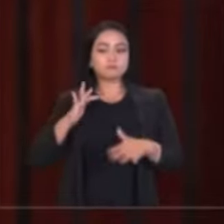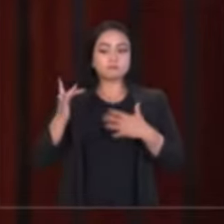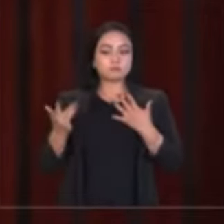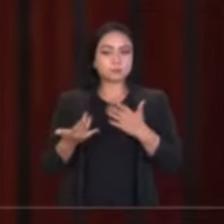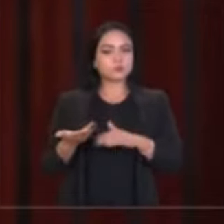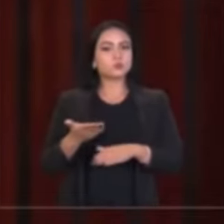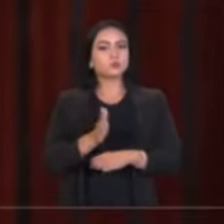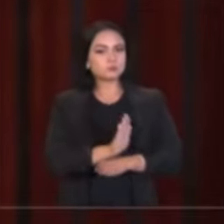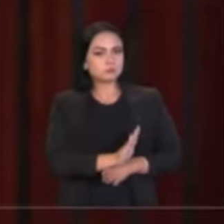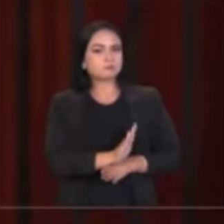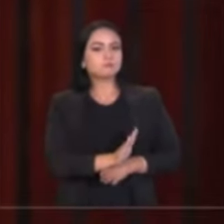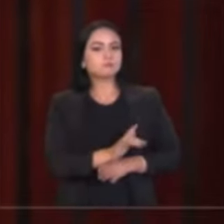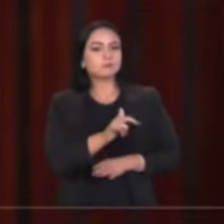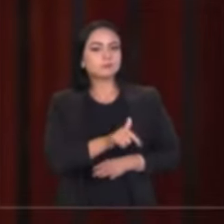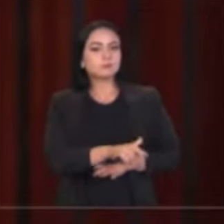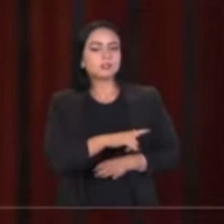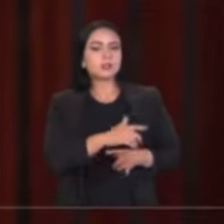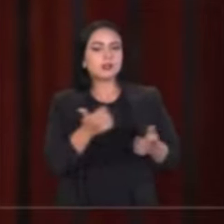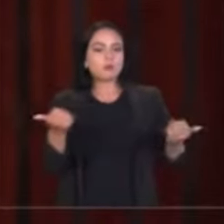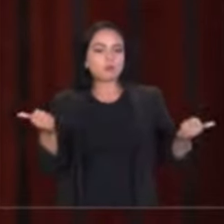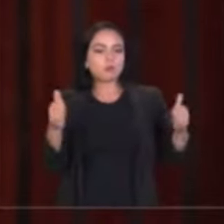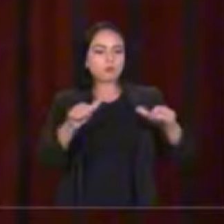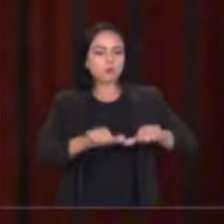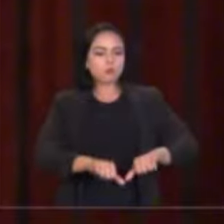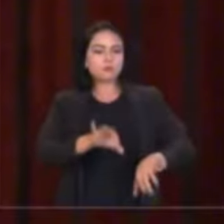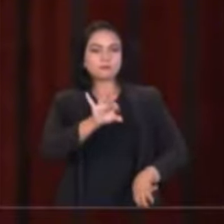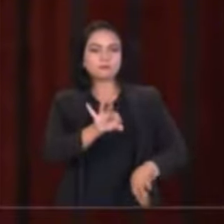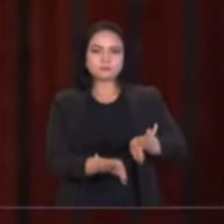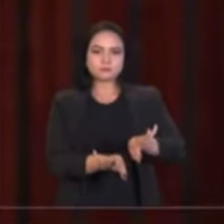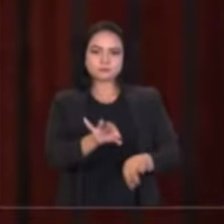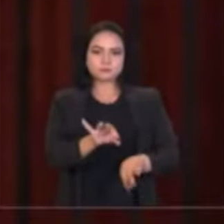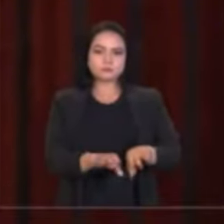ajudam a desqualificar o judiciário,